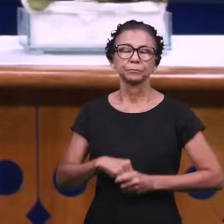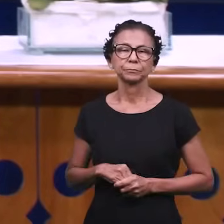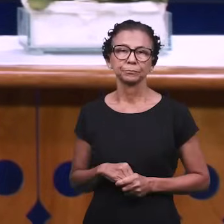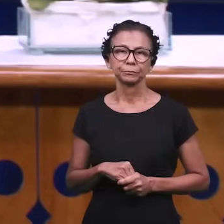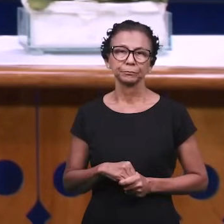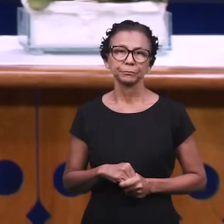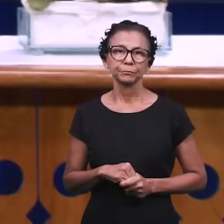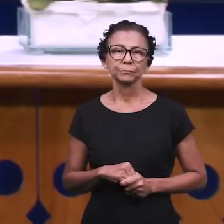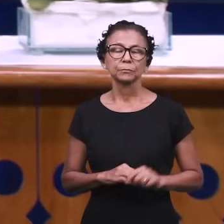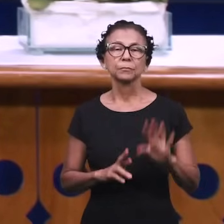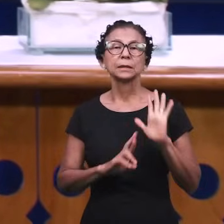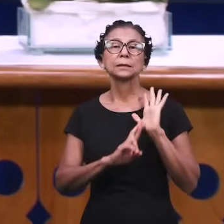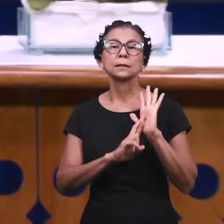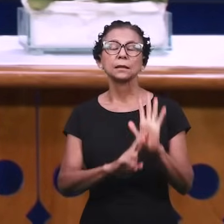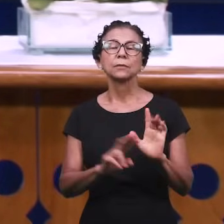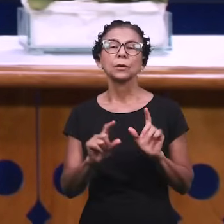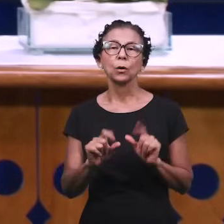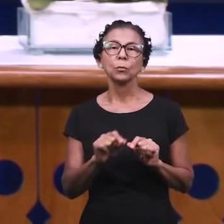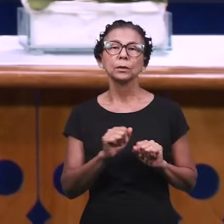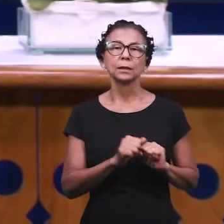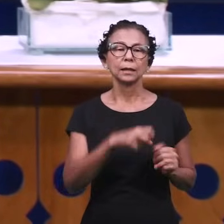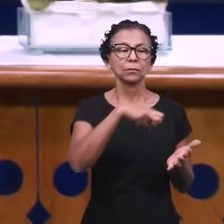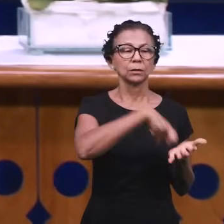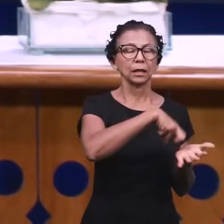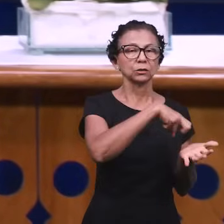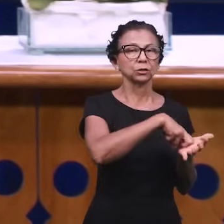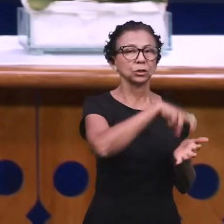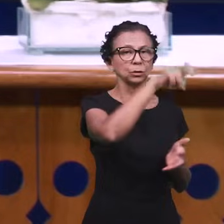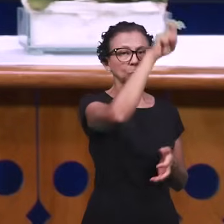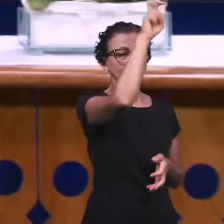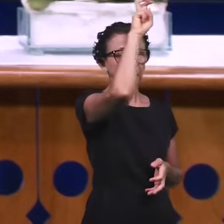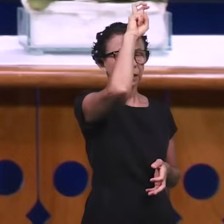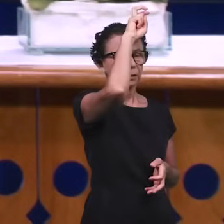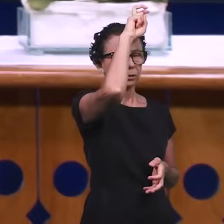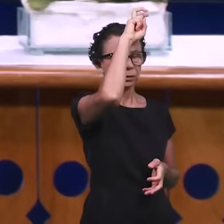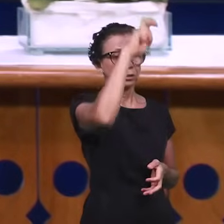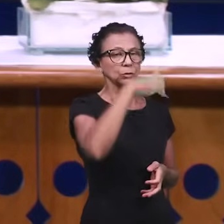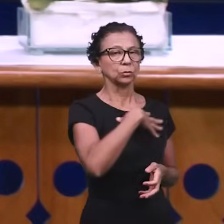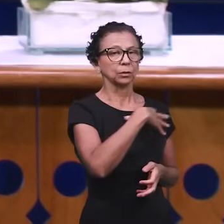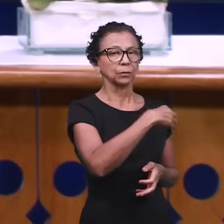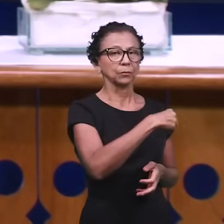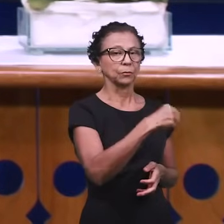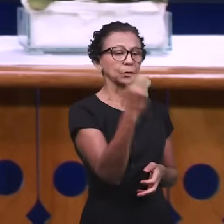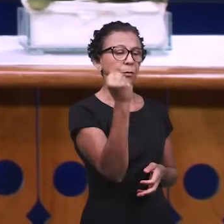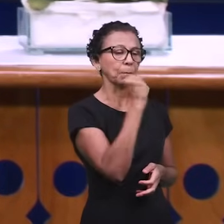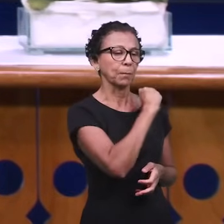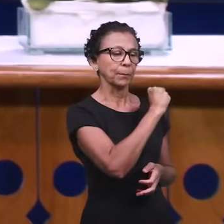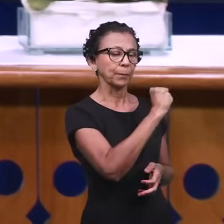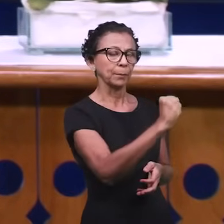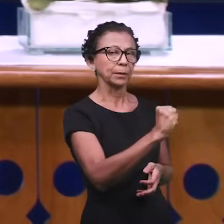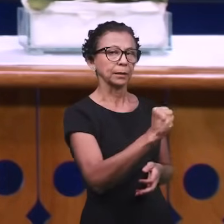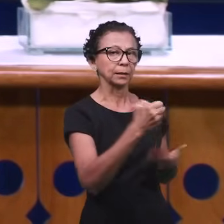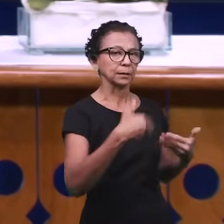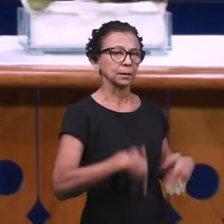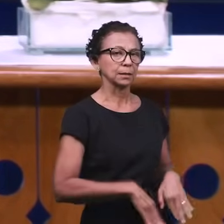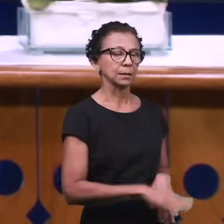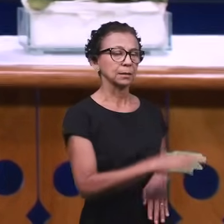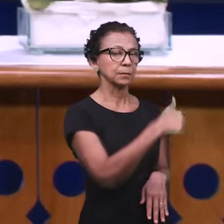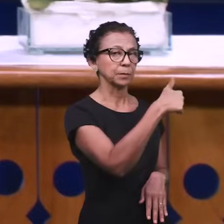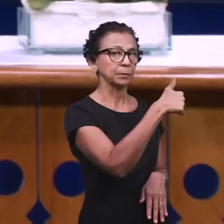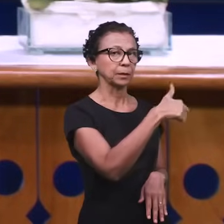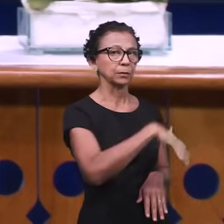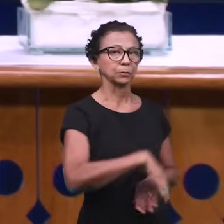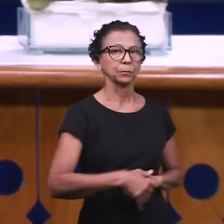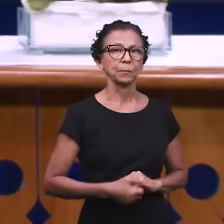também morreram. Mas quando o destruidor passou na casa dos filhos de Israel e viu o sangue